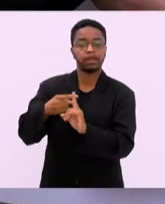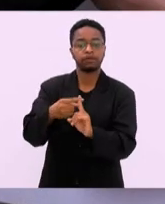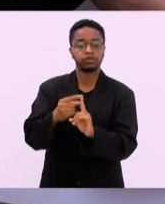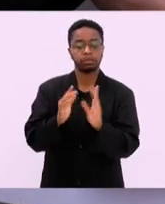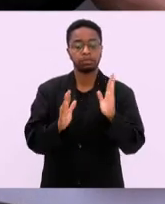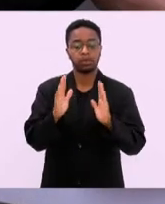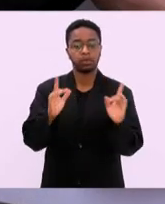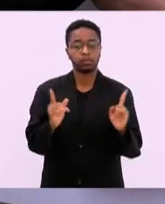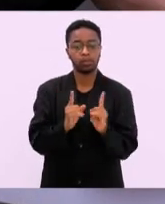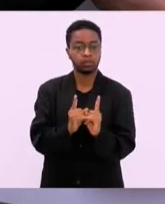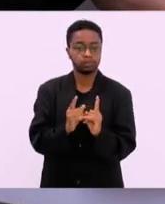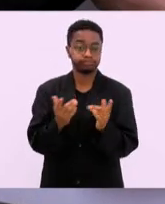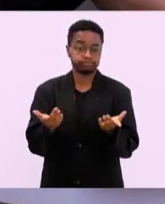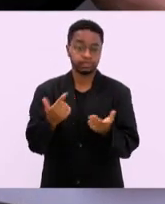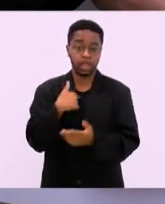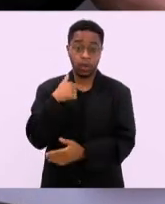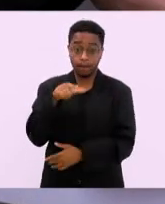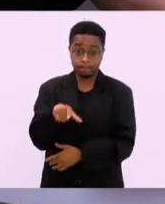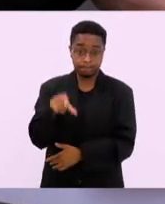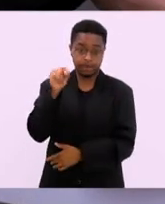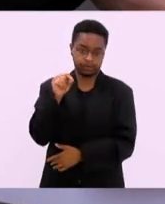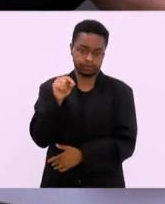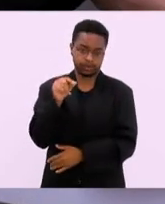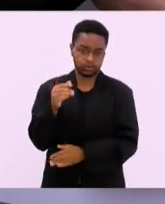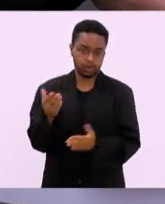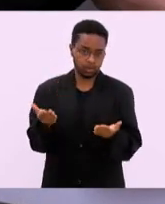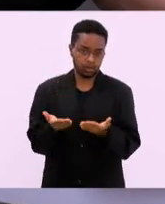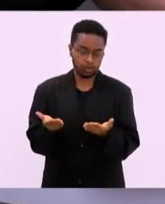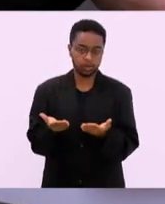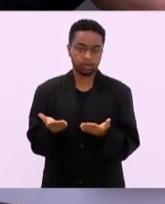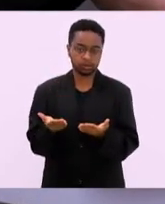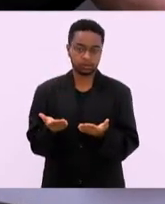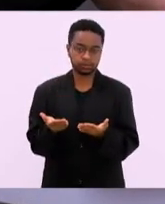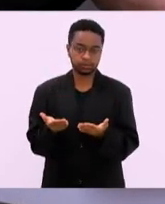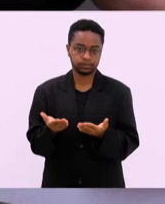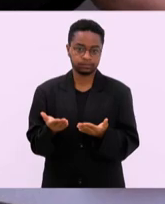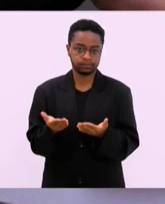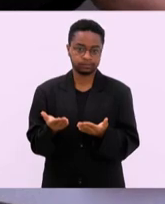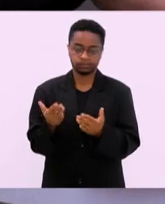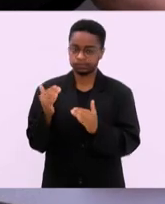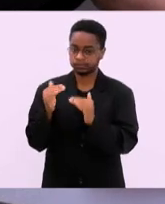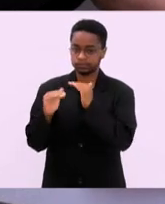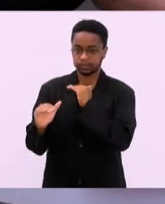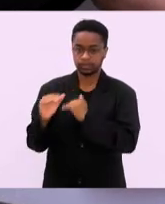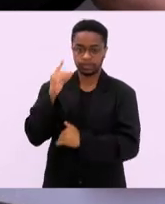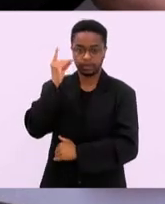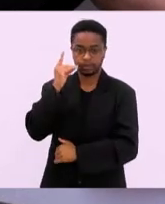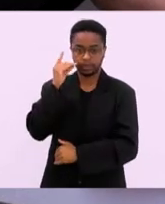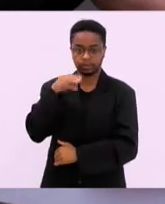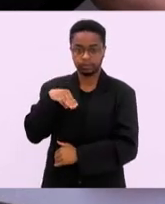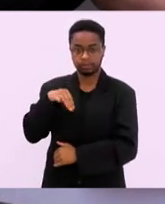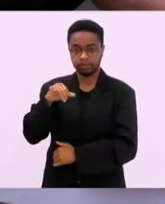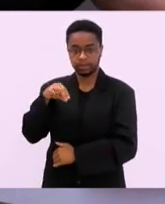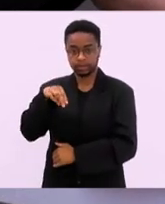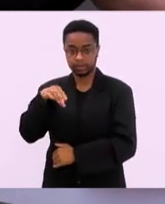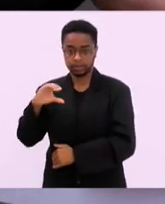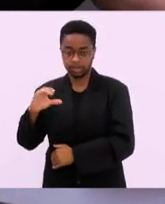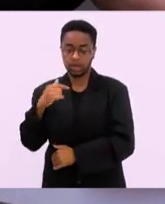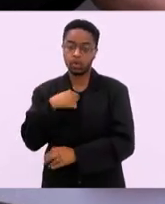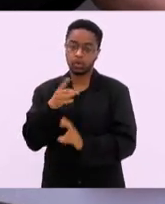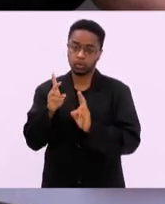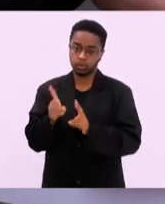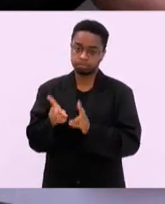prazo? Eu prefiro, nesse caso, contrariar o deputado Carlos Mink, e manter o voto